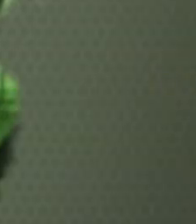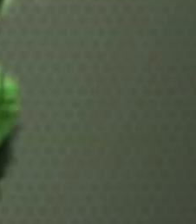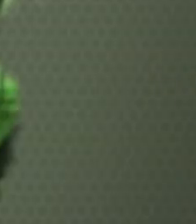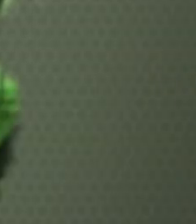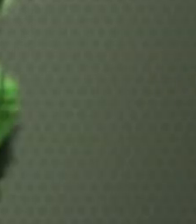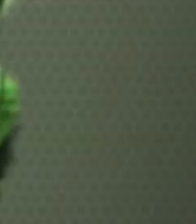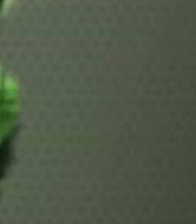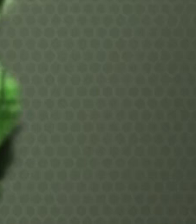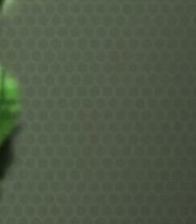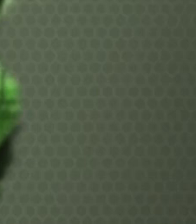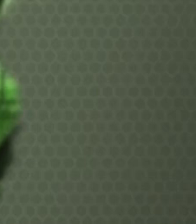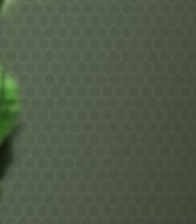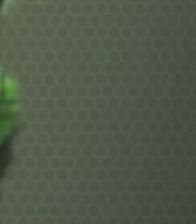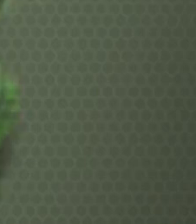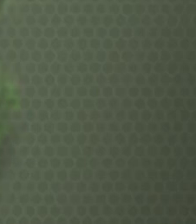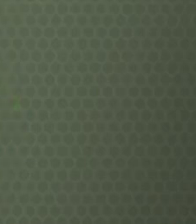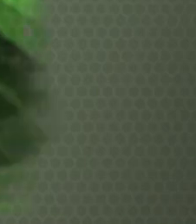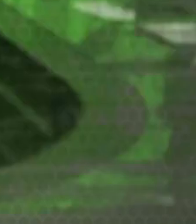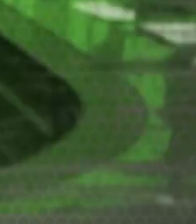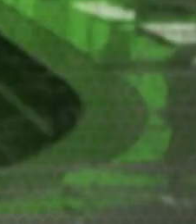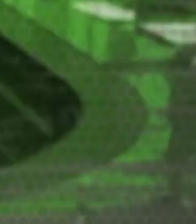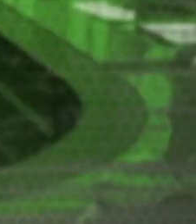E aí